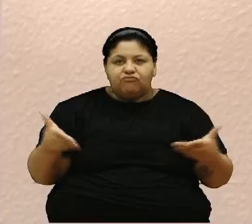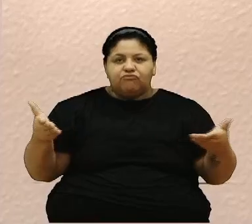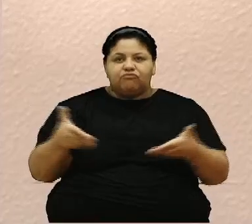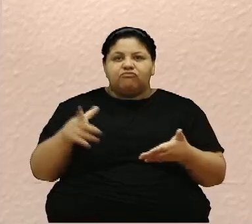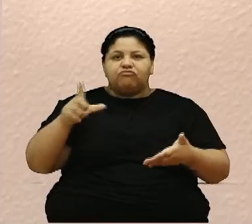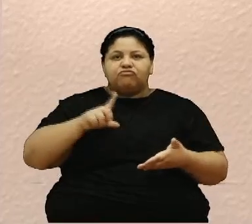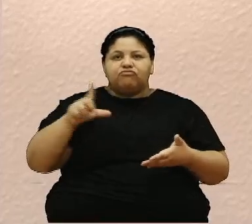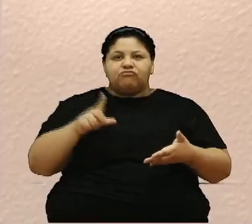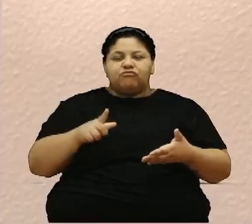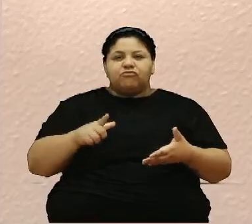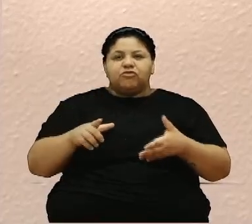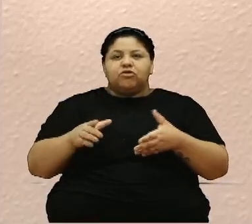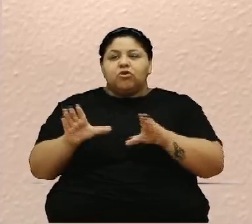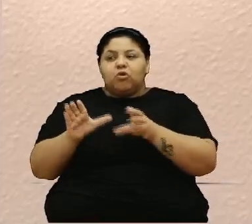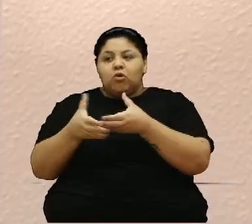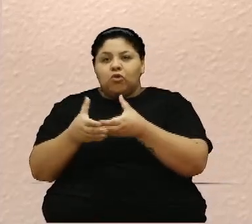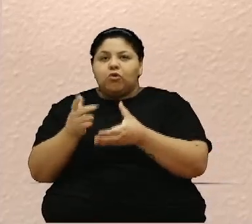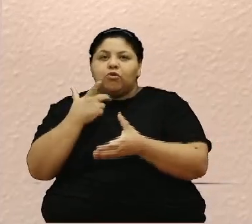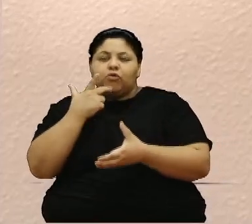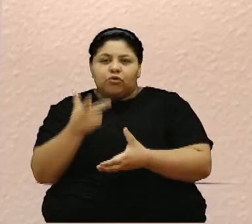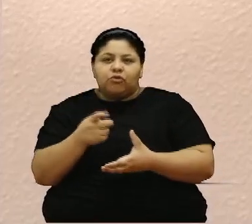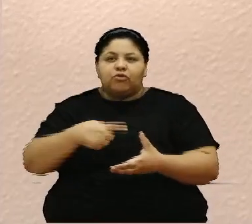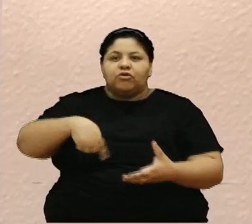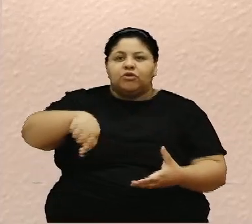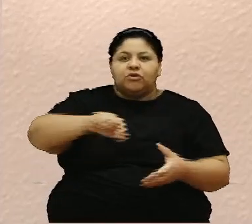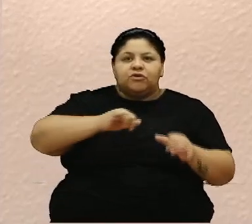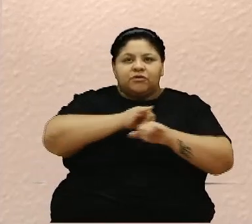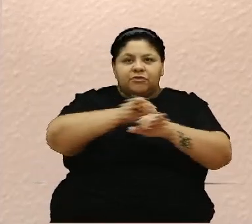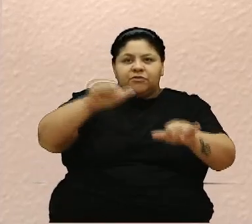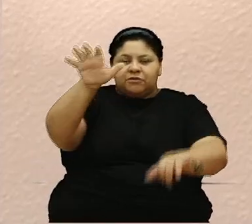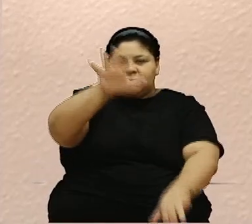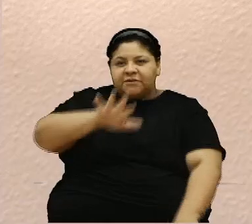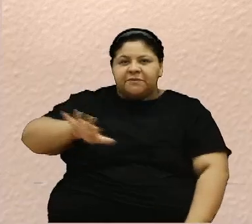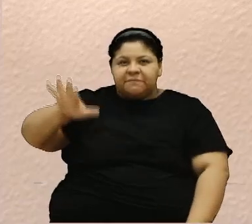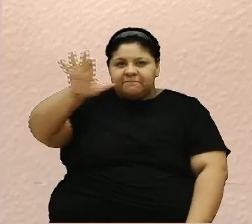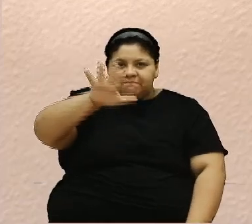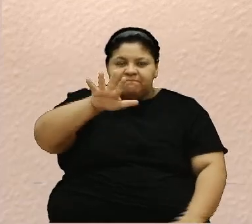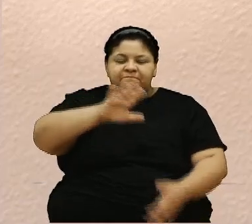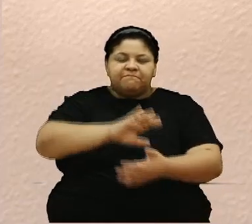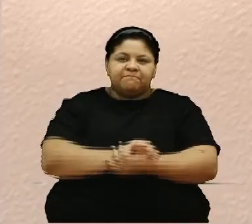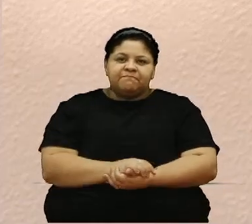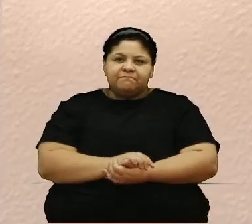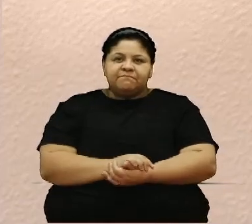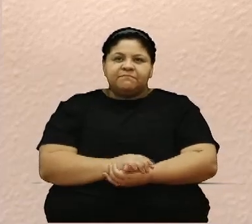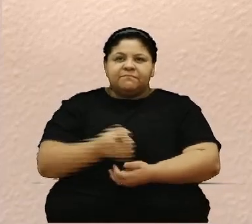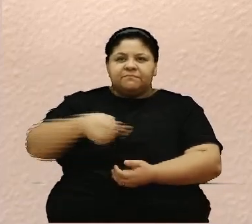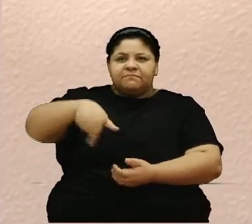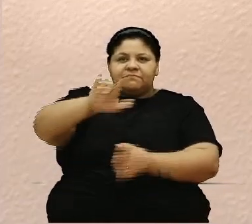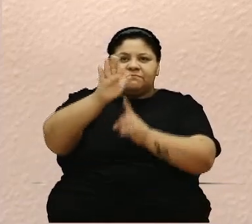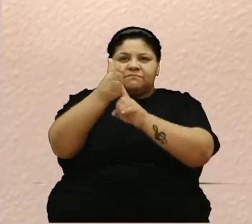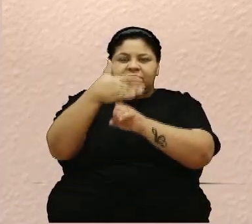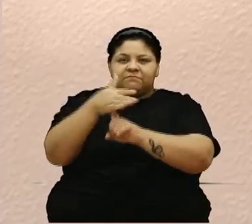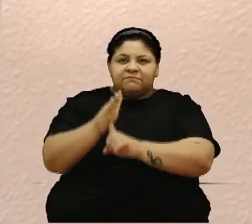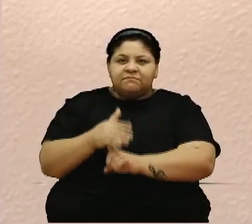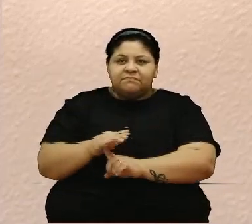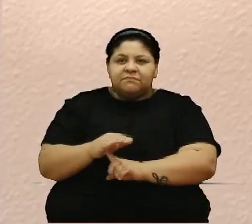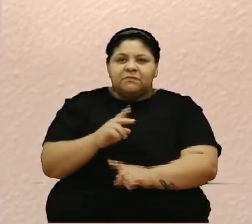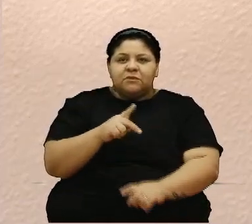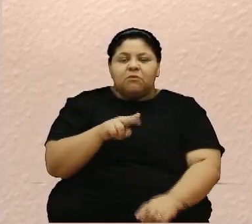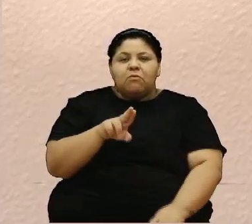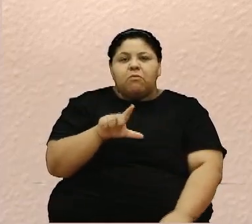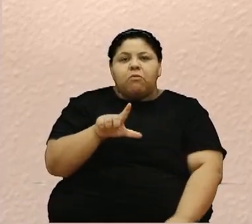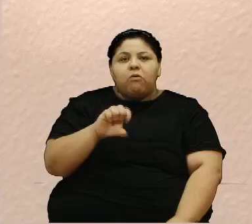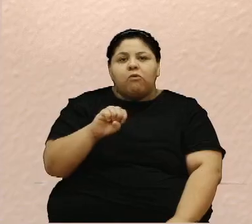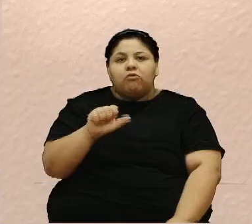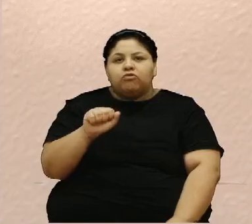aqui o nosso conselho falando, e a nossa campanha nacional esse ano, ela se chama Nossas Bandeiras Pulsam Liberdade. Isso fala um